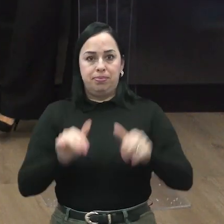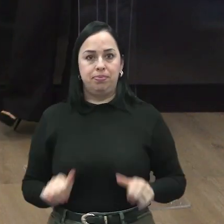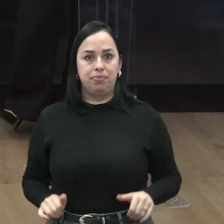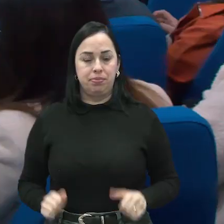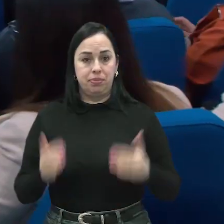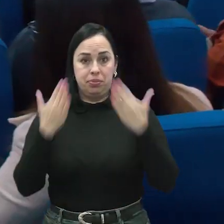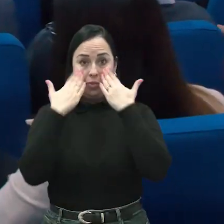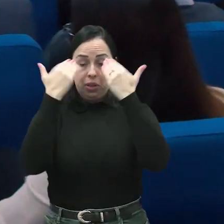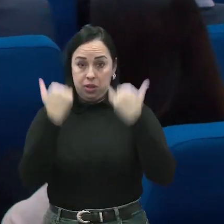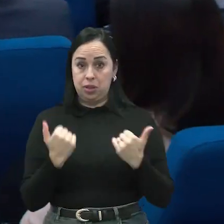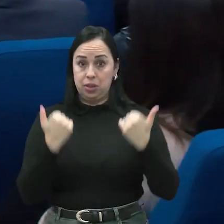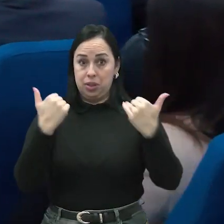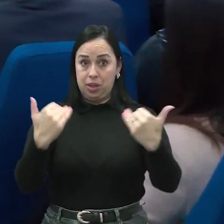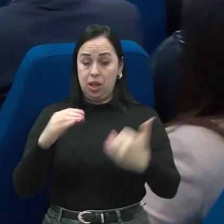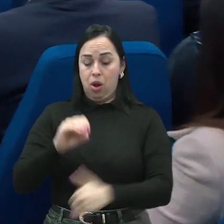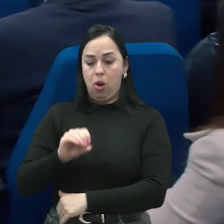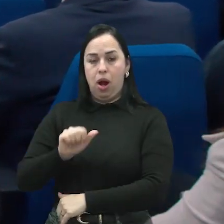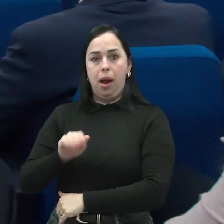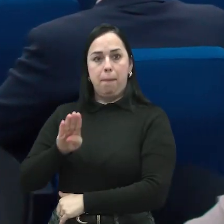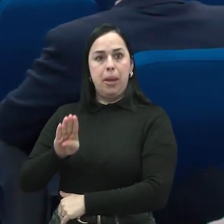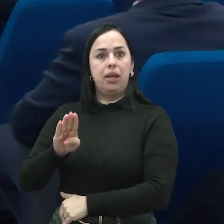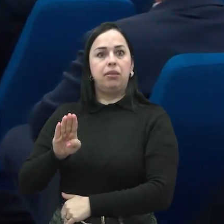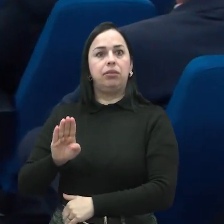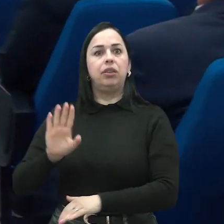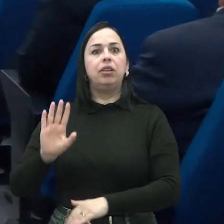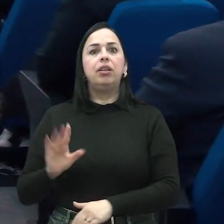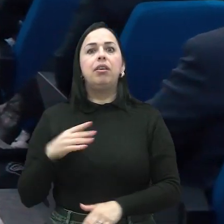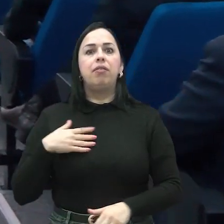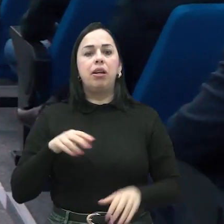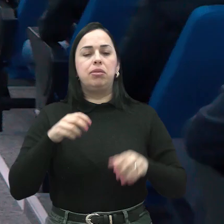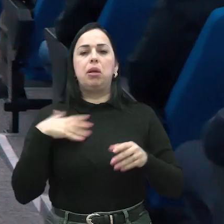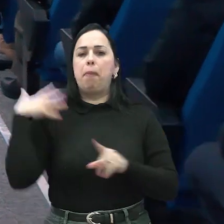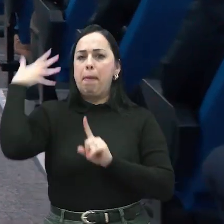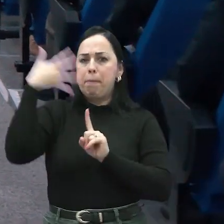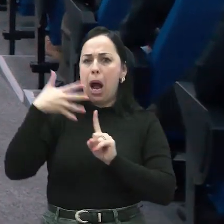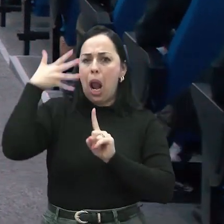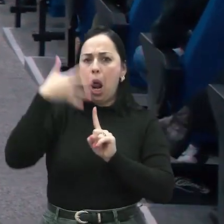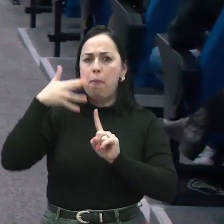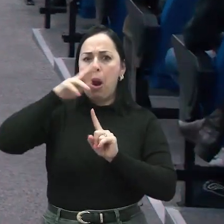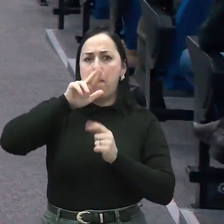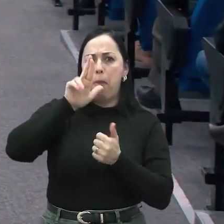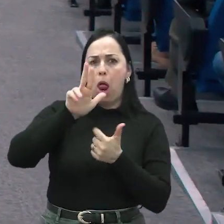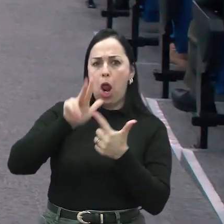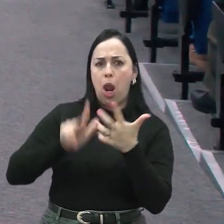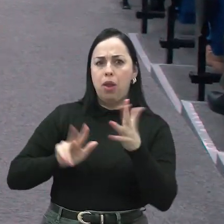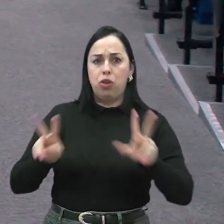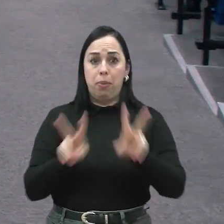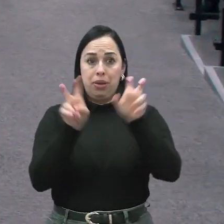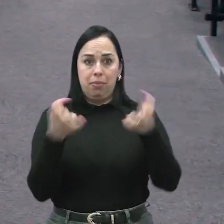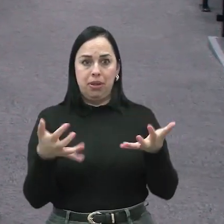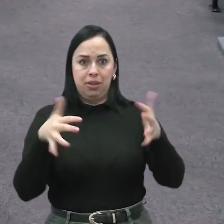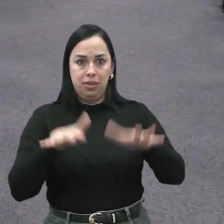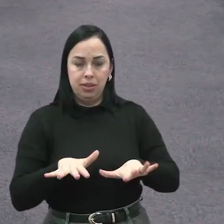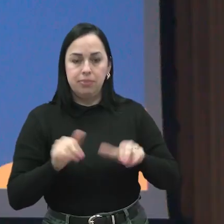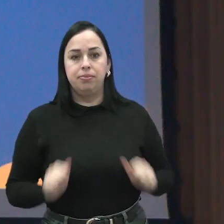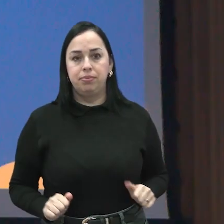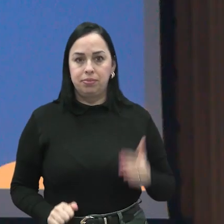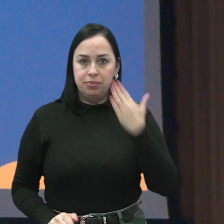inclusão. O auditório da OAB de São José dos Campos recebeu uma rodada de palestras para debater a